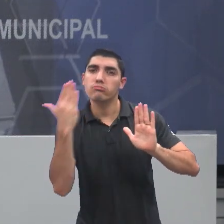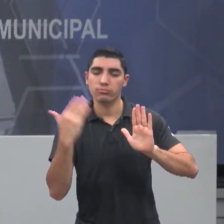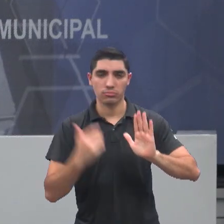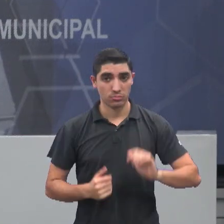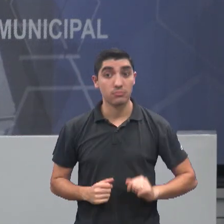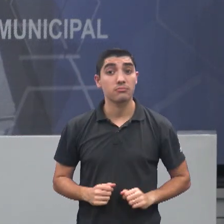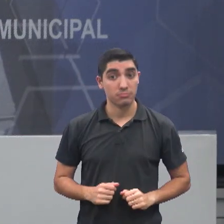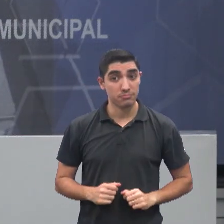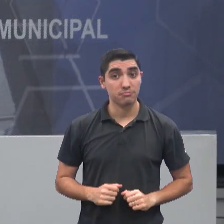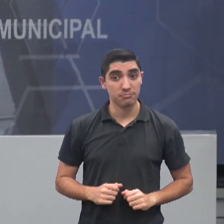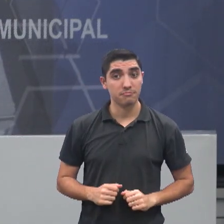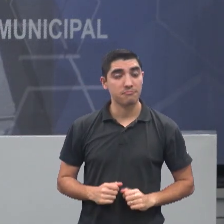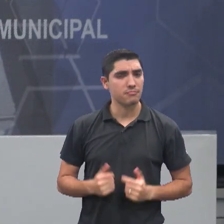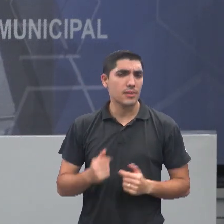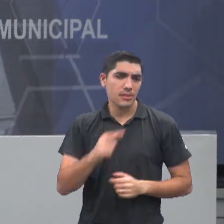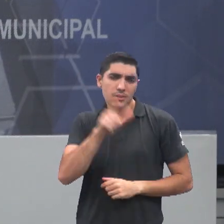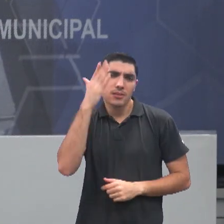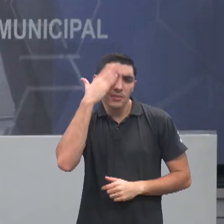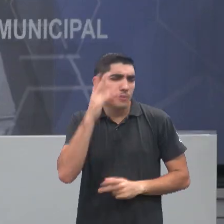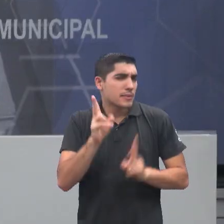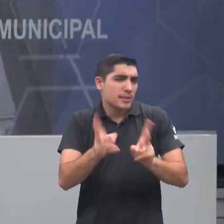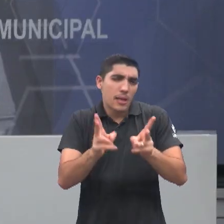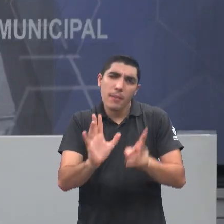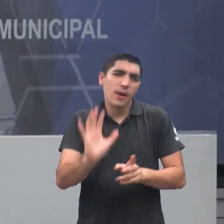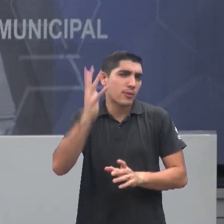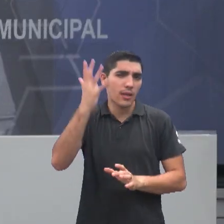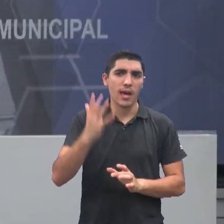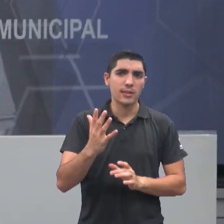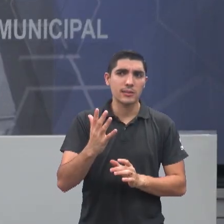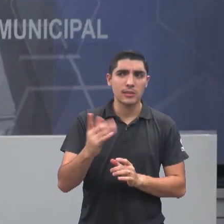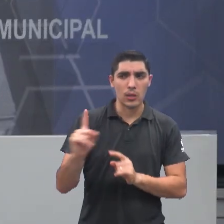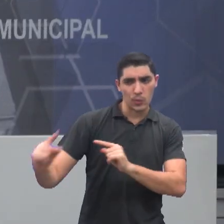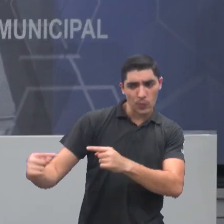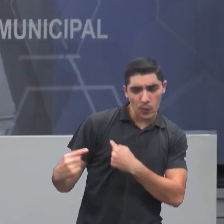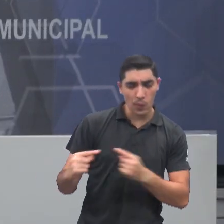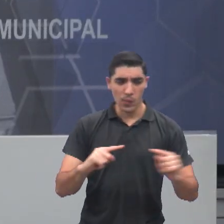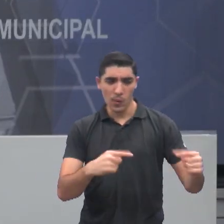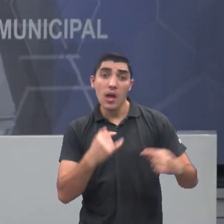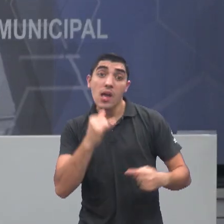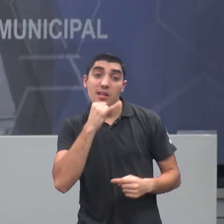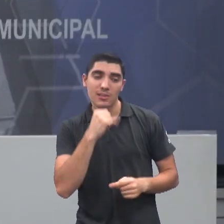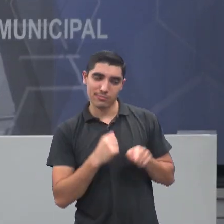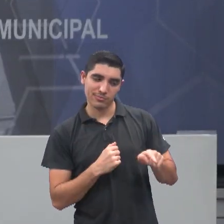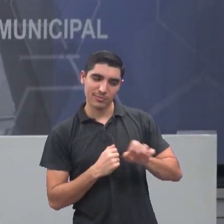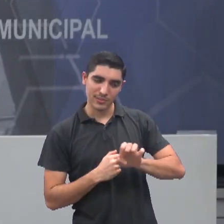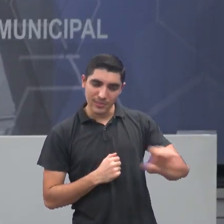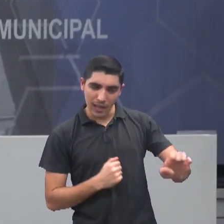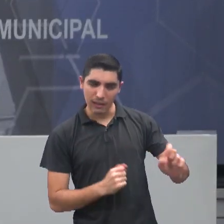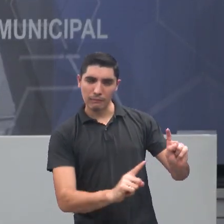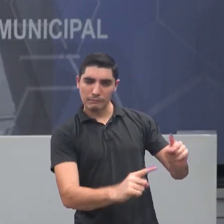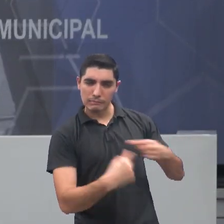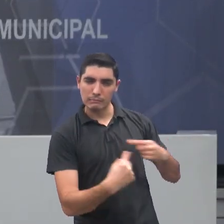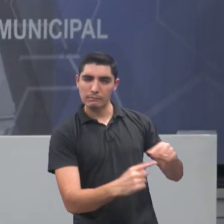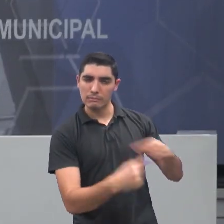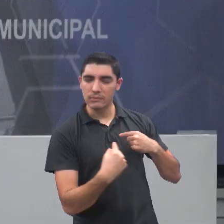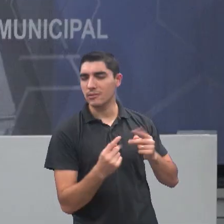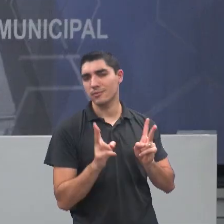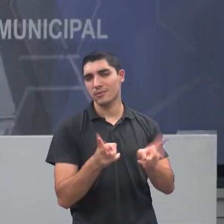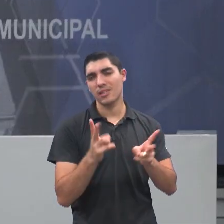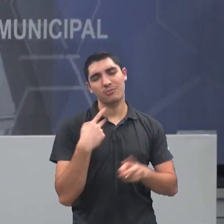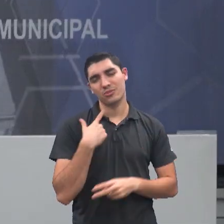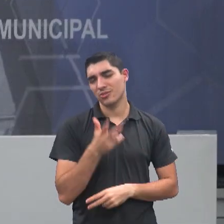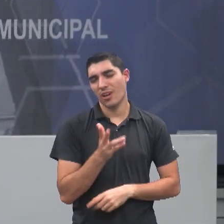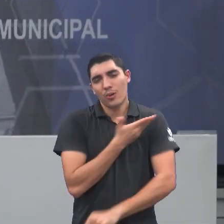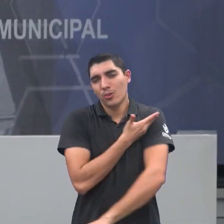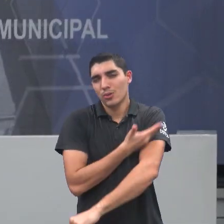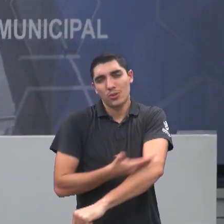a gente sabe, ataques sempre vão surgir. Quando são da esquerda, eu estou mais acostumado, né, porque a gente já espera. Mas a gente sabe